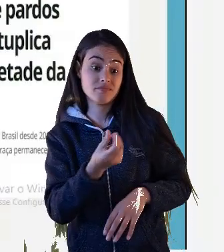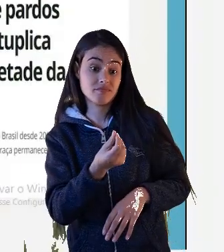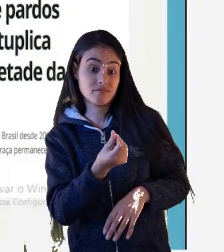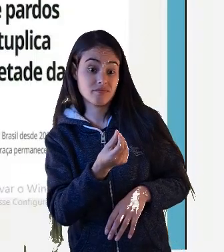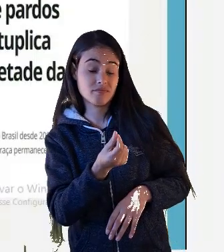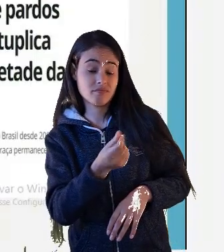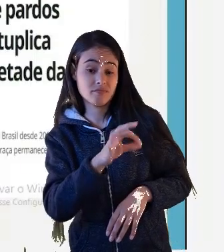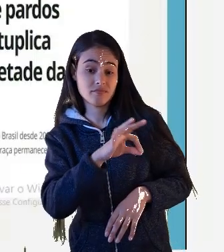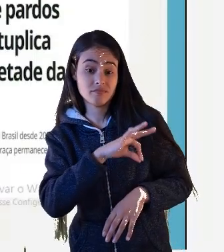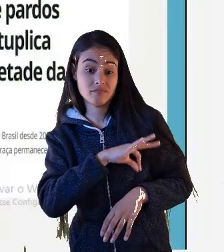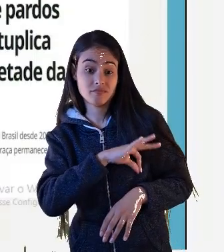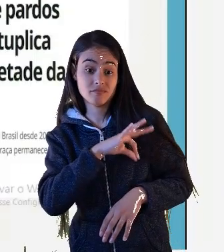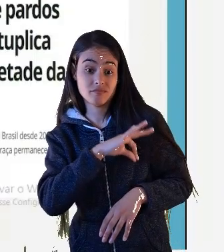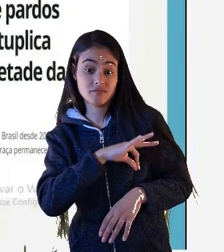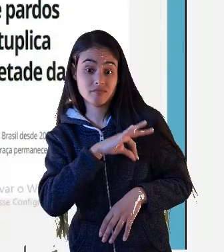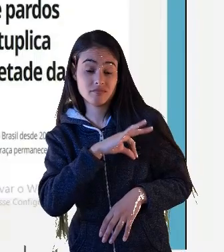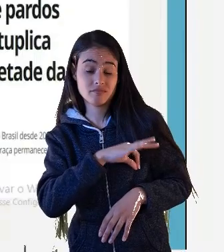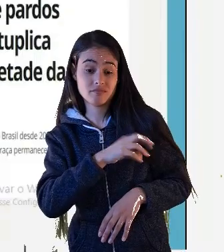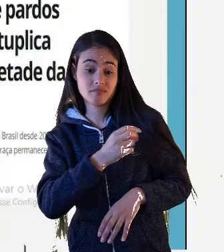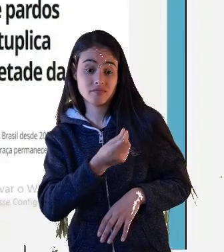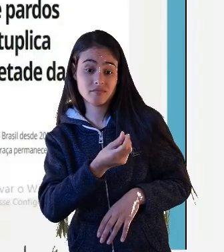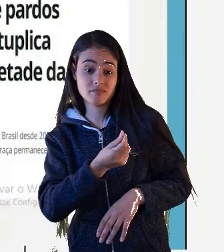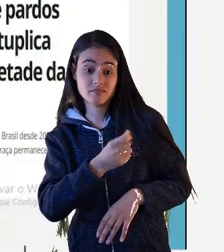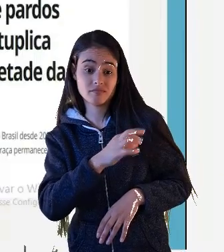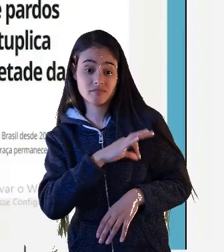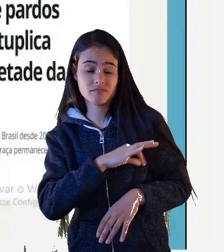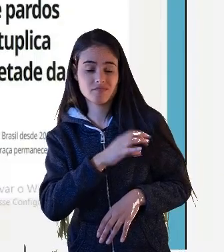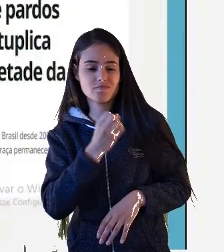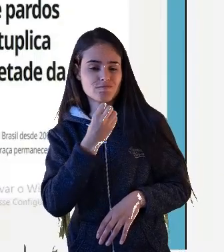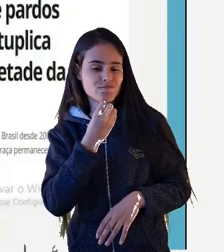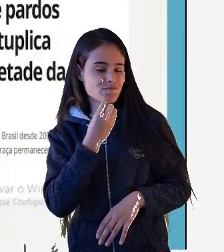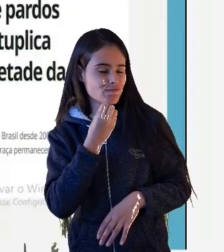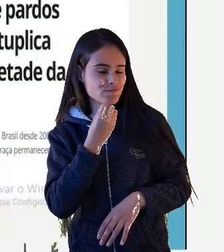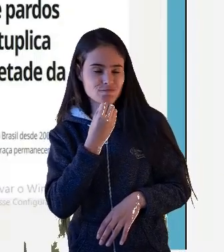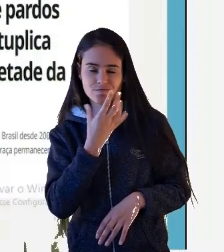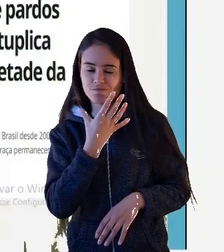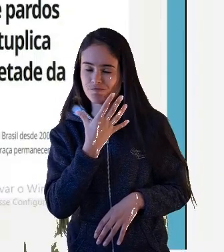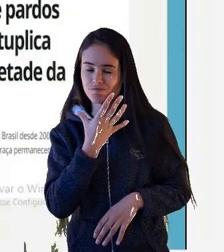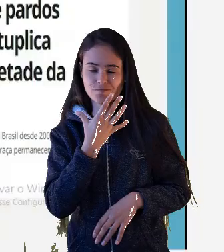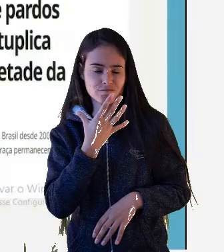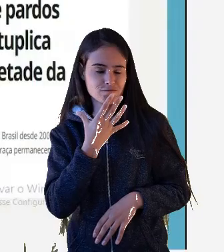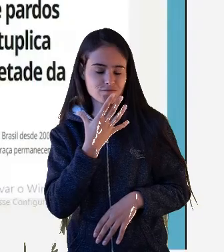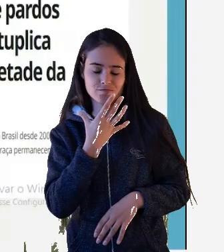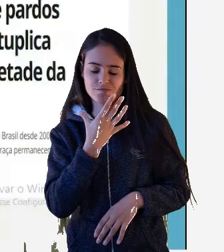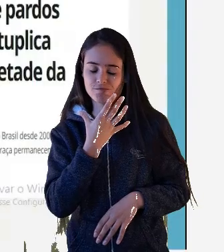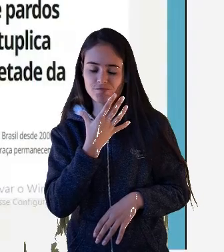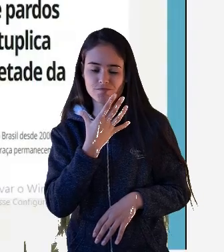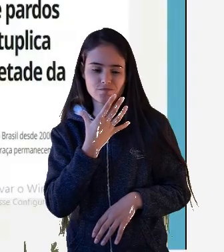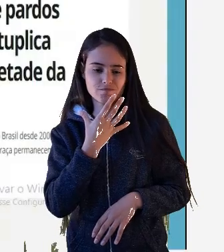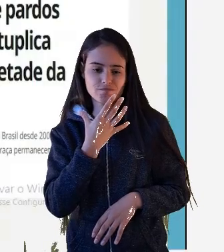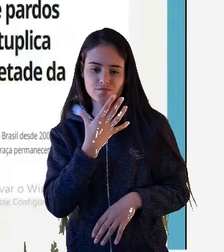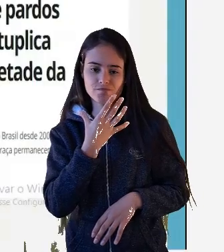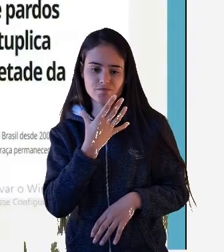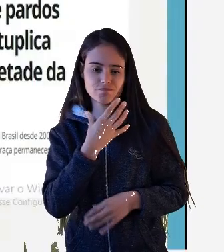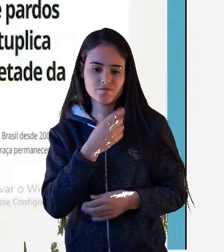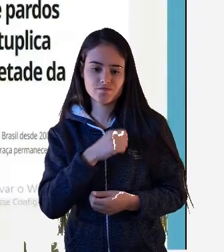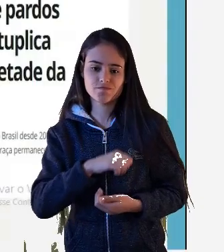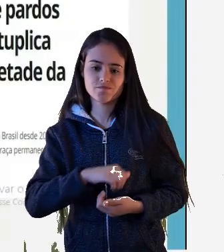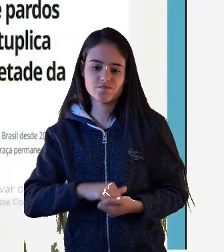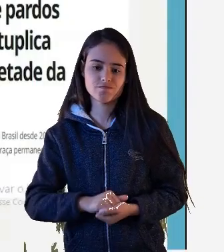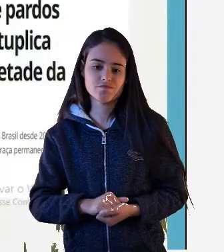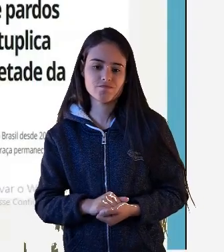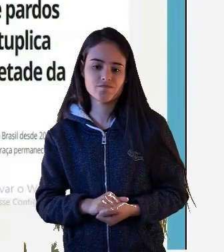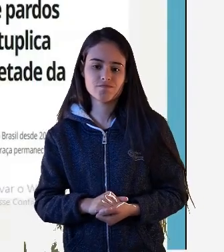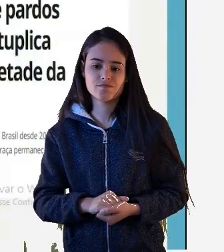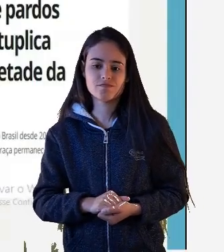das cotas raciais, mesmo quintuplicando, vou repetir, né? ainda segue metade